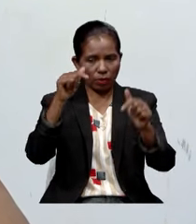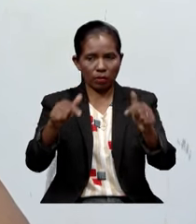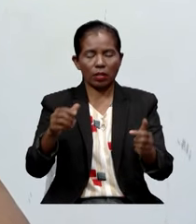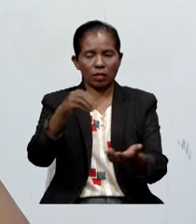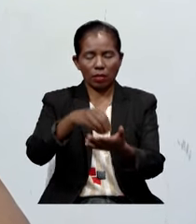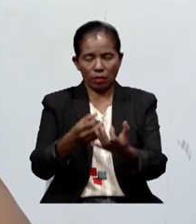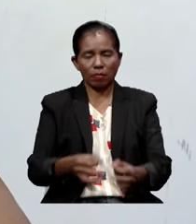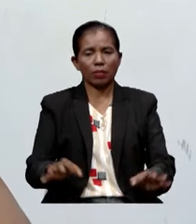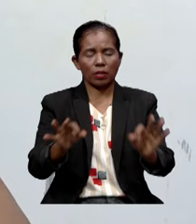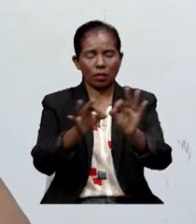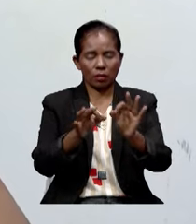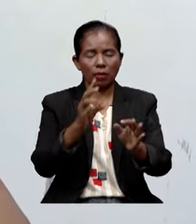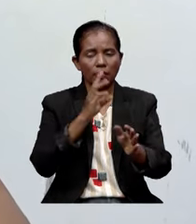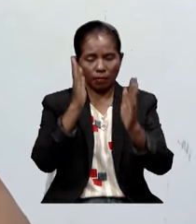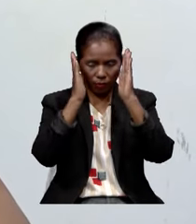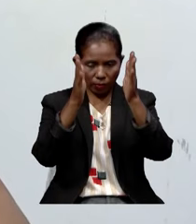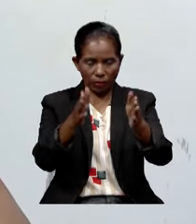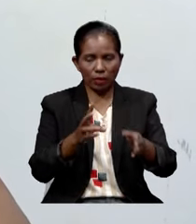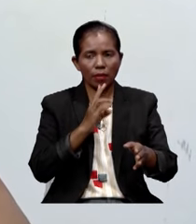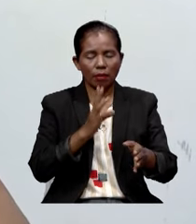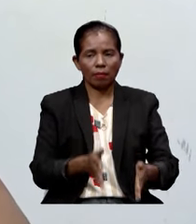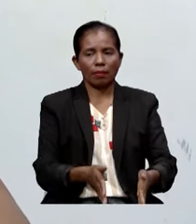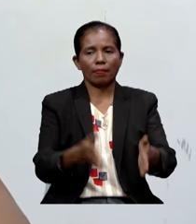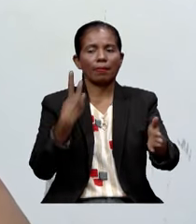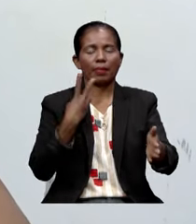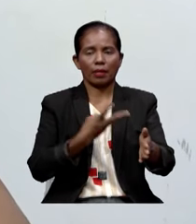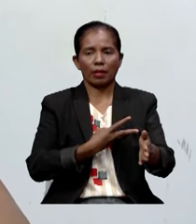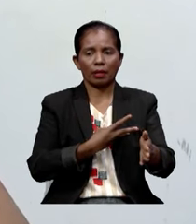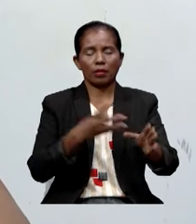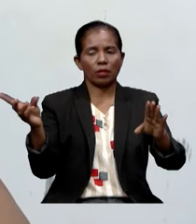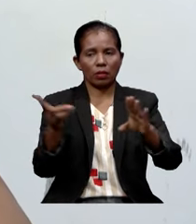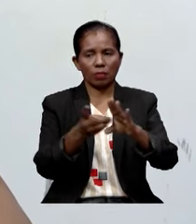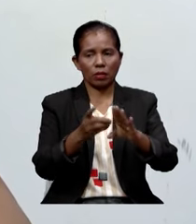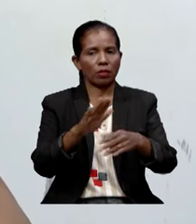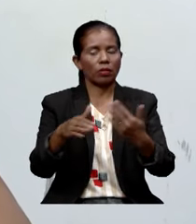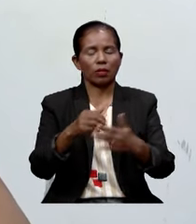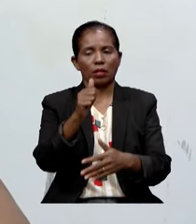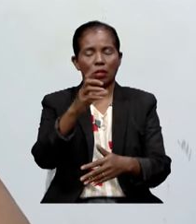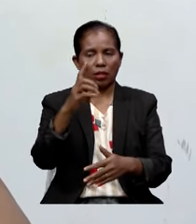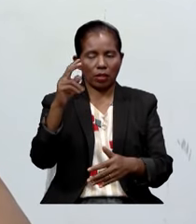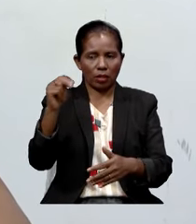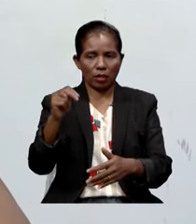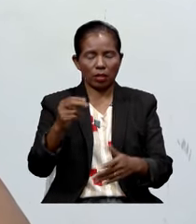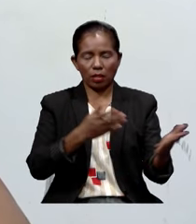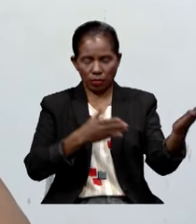periode irigasi antau sir investe ne agora itene dokumen sir yang ada yang lakli ortang sane